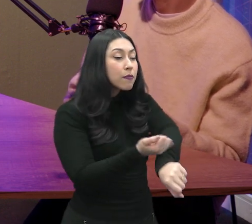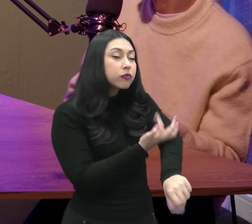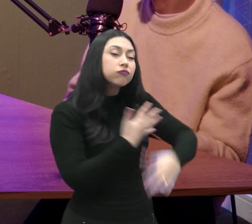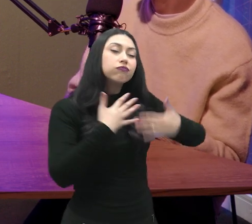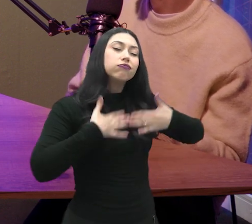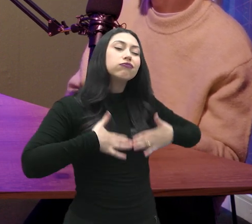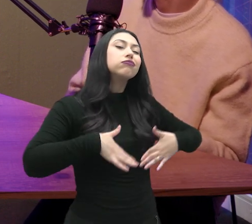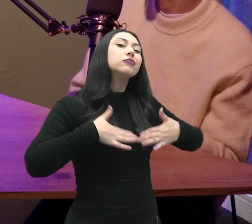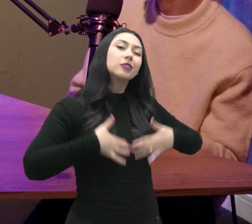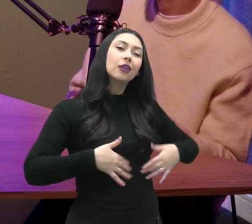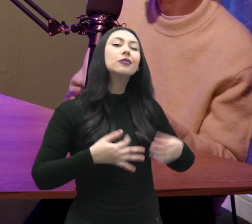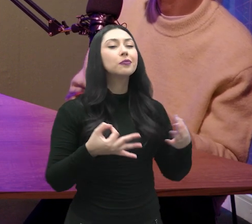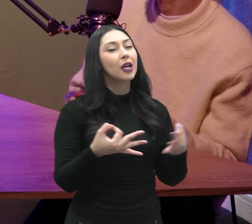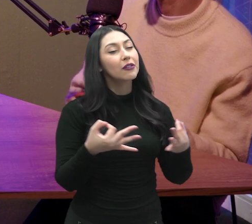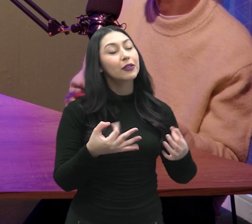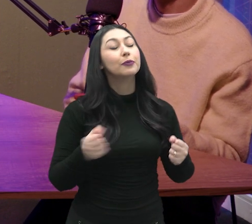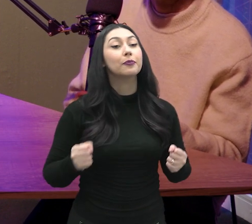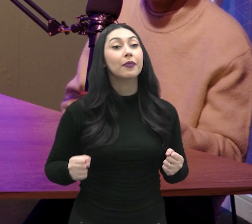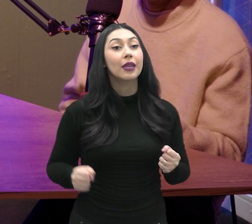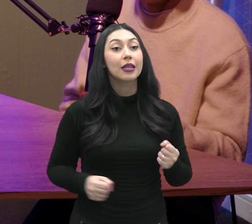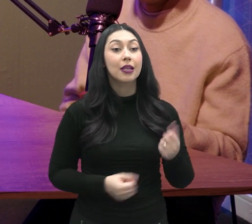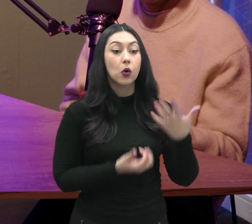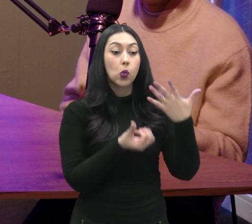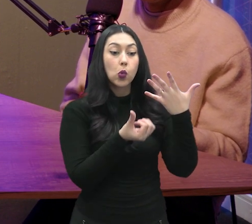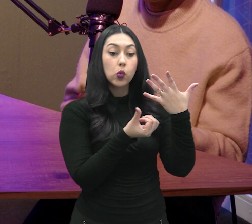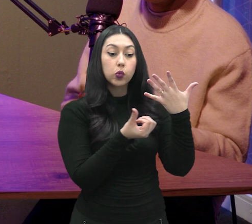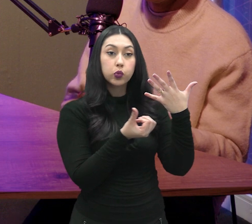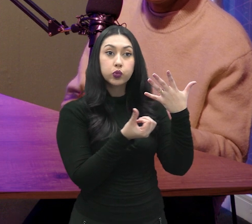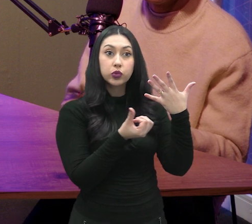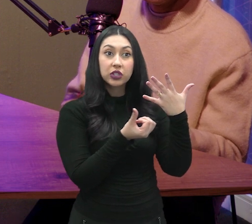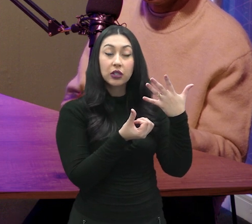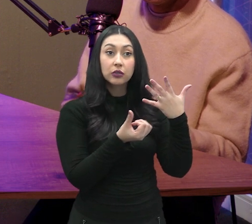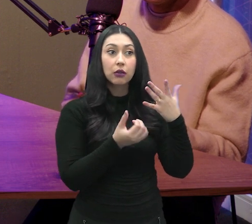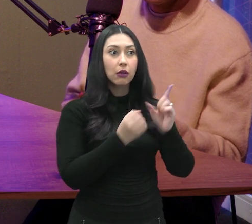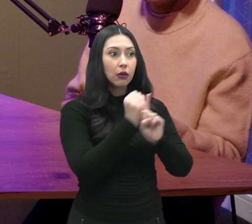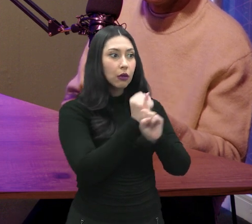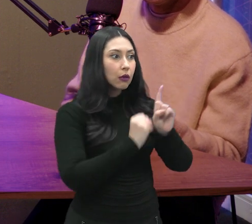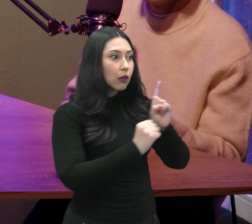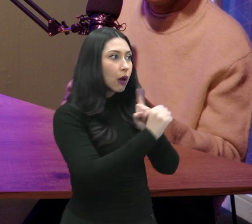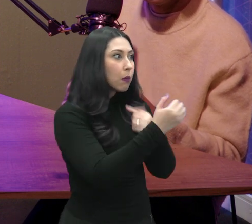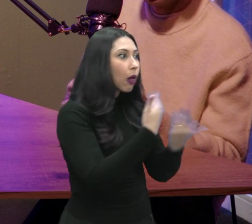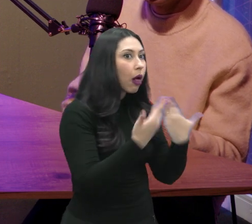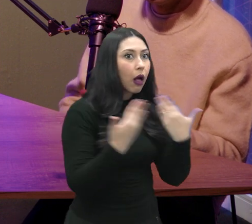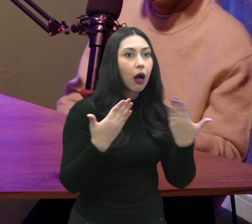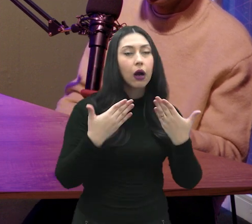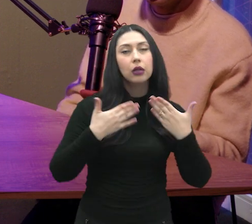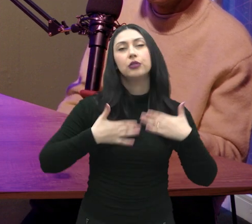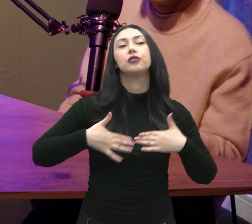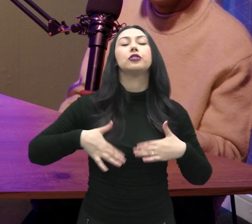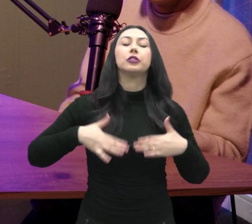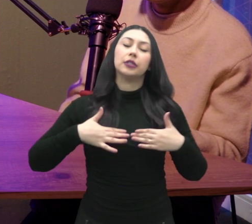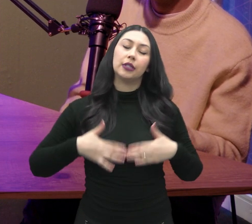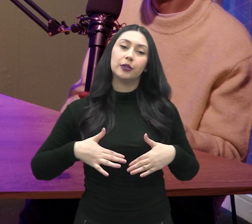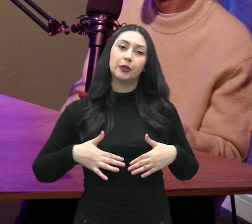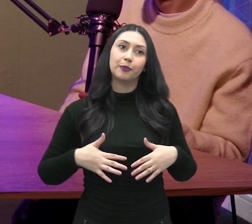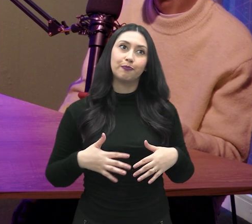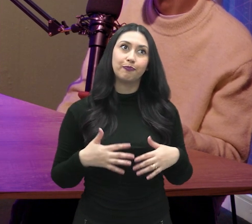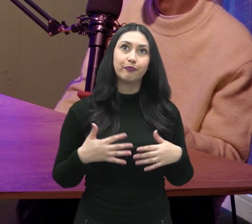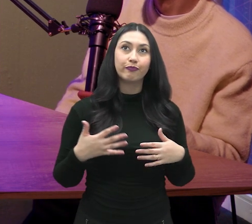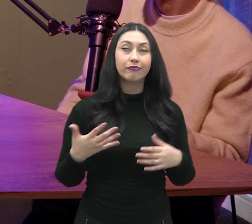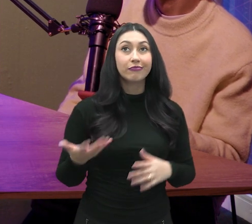tá descansando aí nesses momentos, né? Tô descansando, Perfeito. O próximo, então, é o descanso social. E daí,